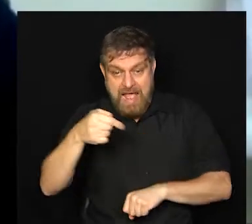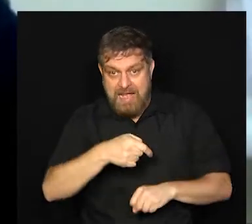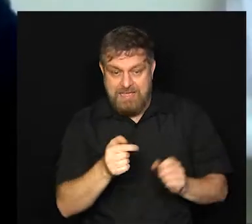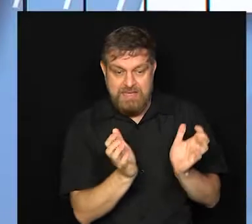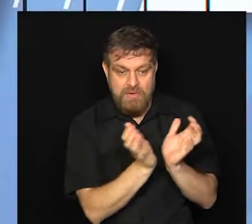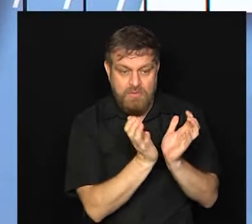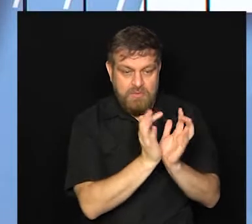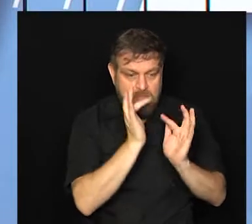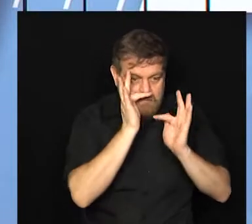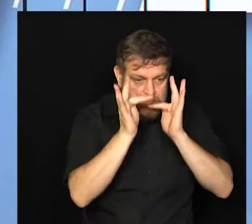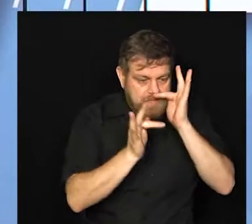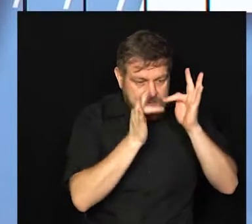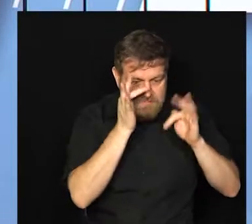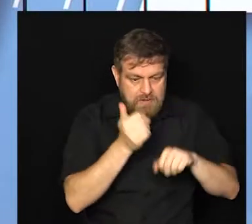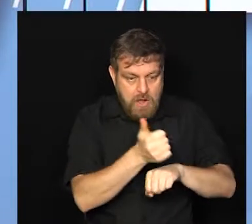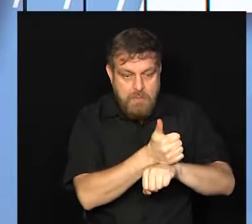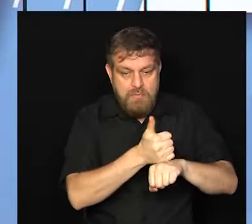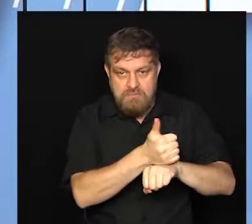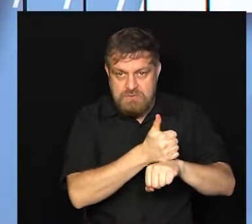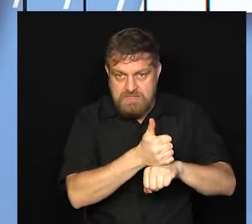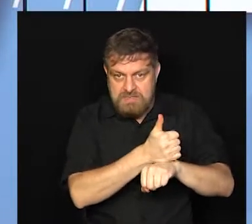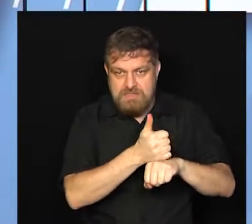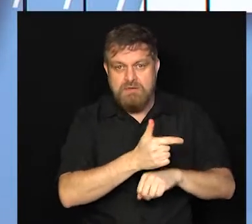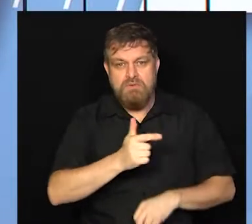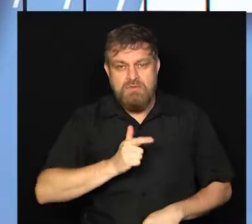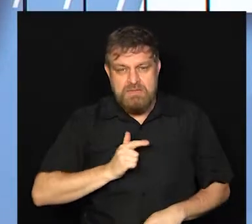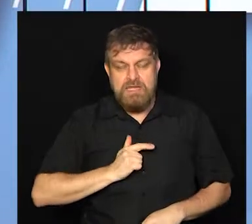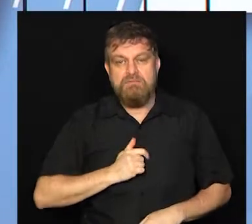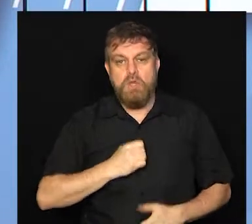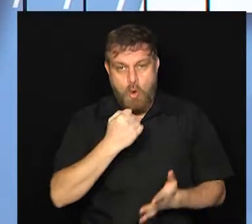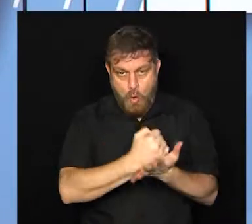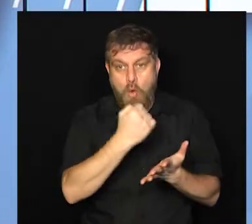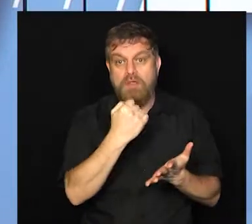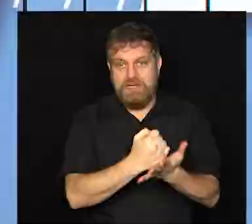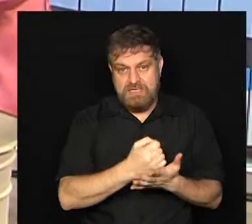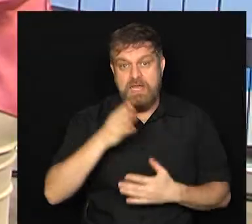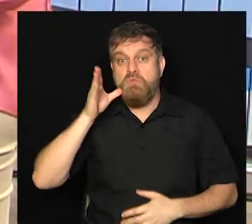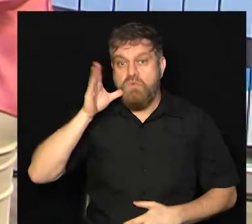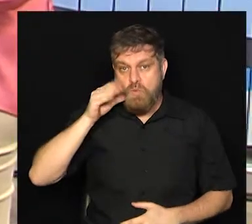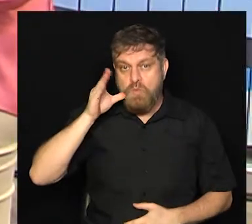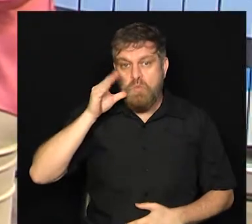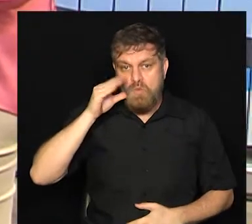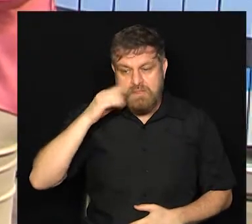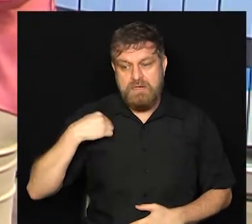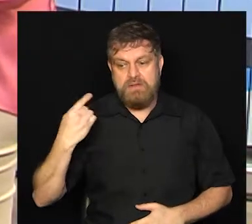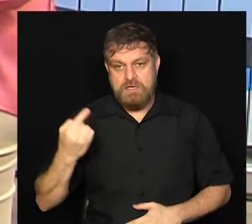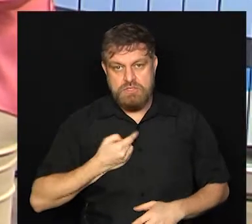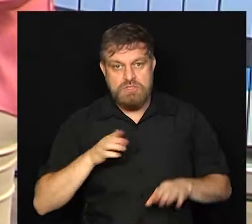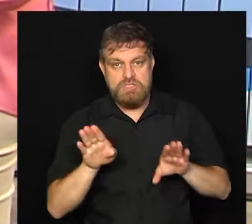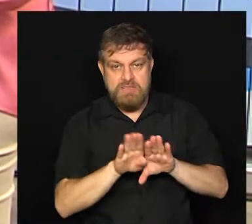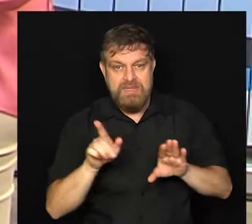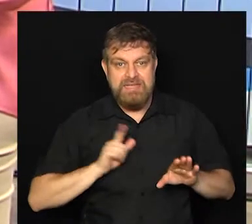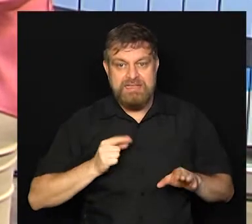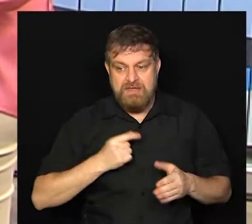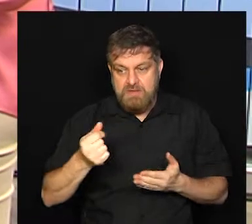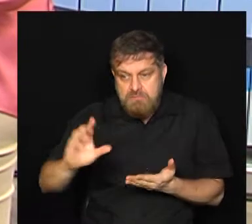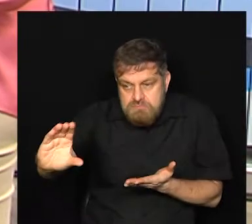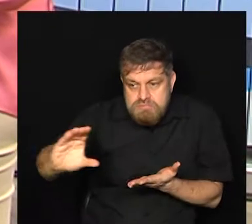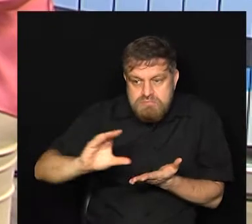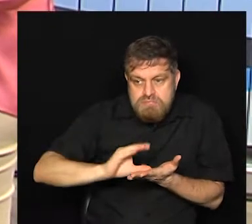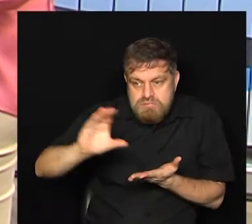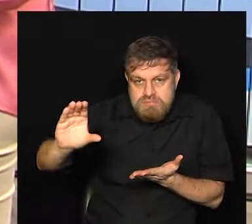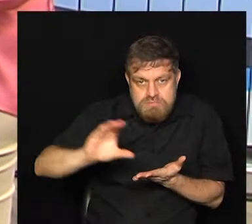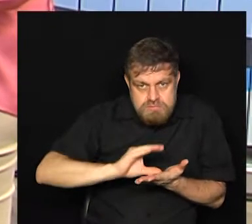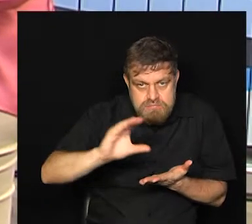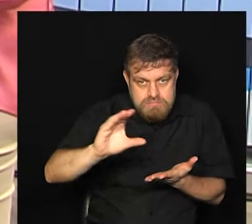da organização, e assim nós tivemos aí os primeiros profissionais contratados e pudemos também usufruir dos benefícios das leis